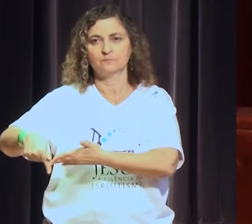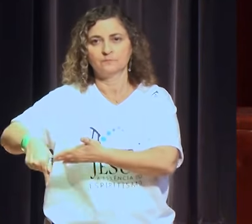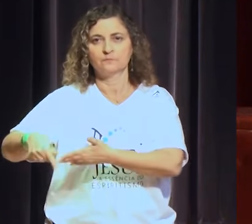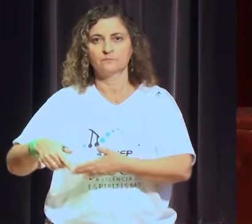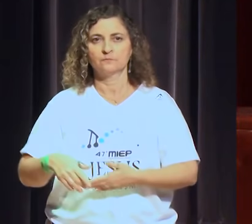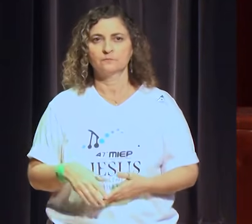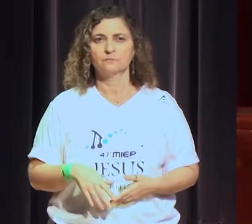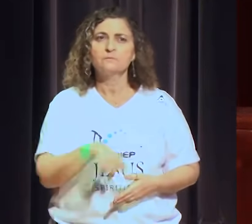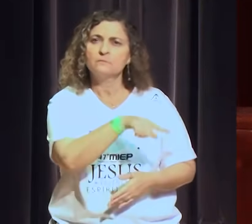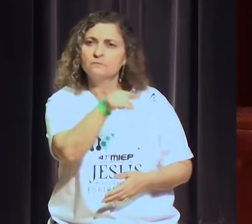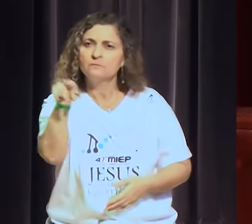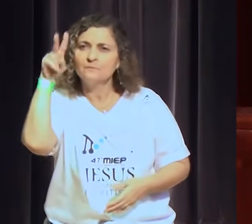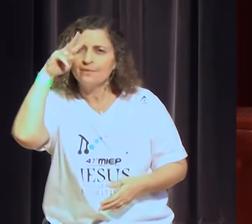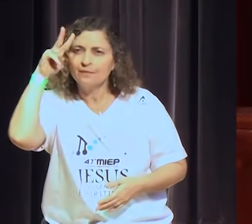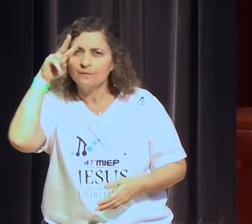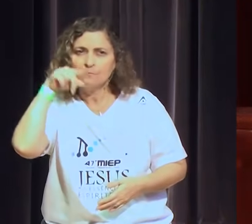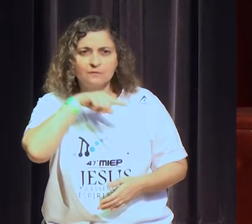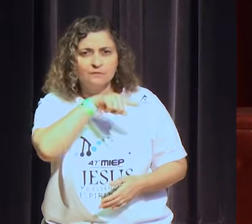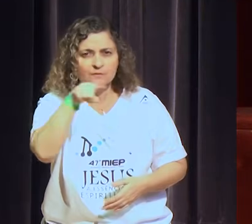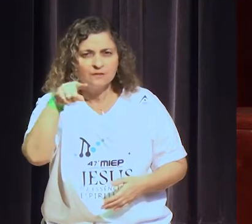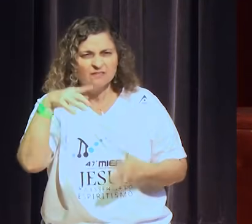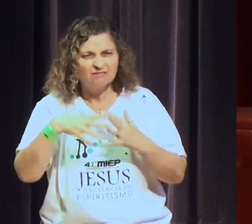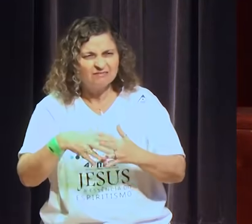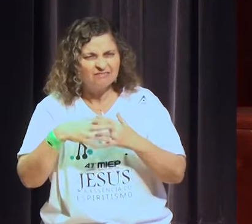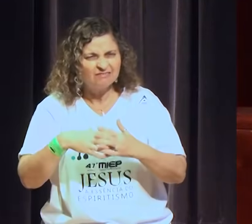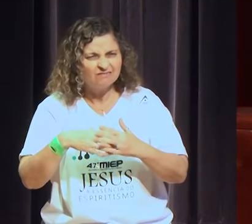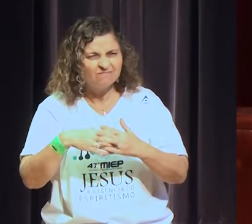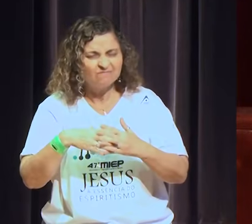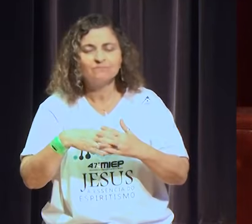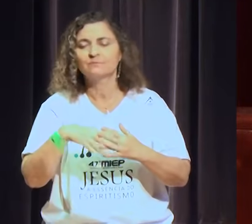se você está confuso, eu estou feliz.